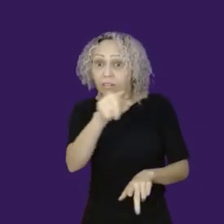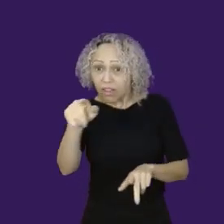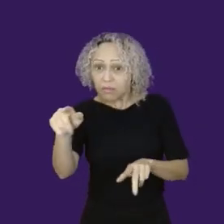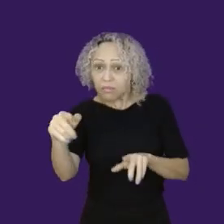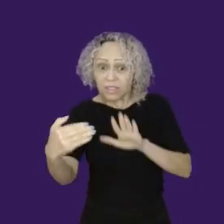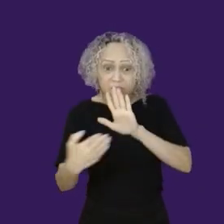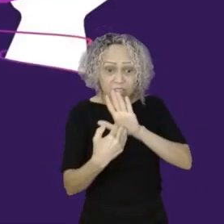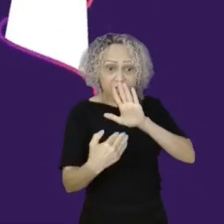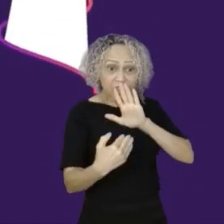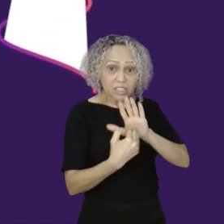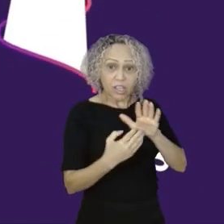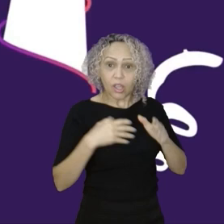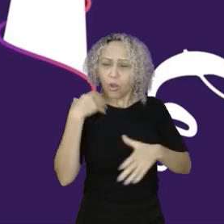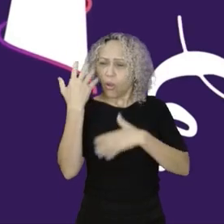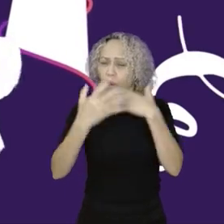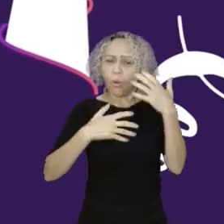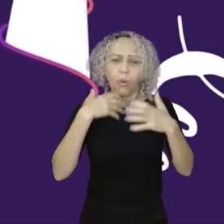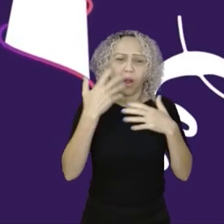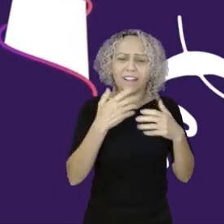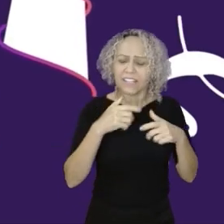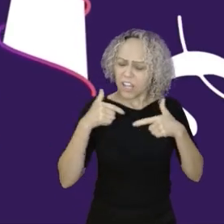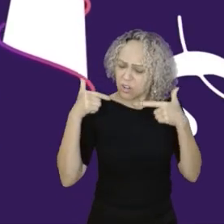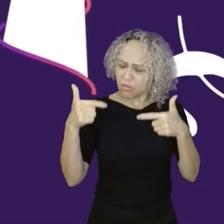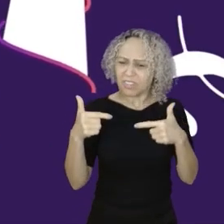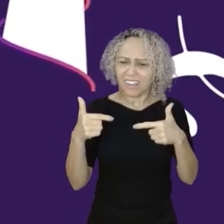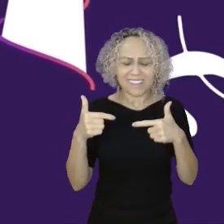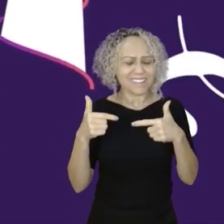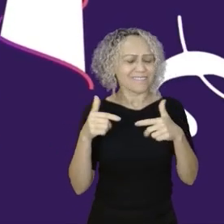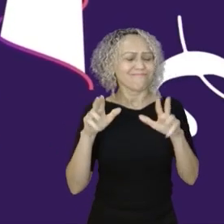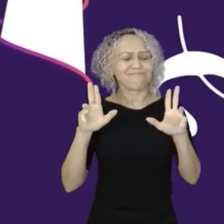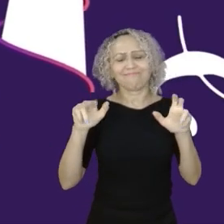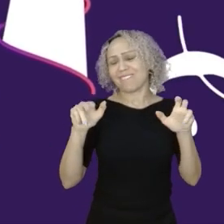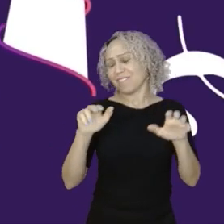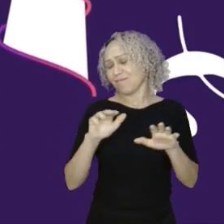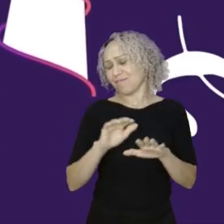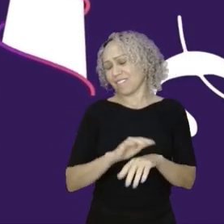Ninguém vai me impedir de cantar e lutar.